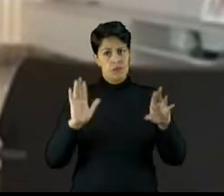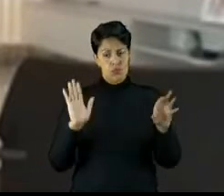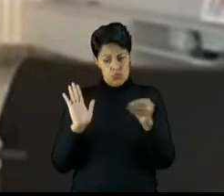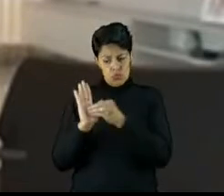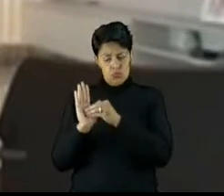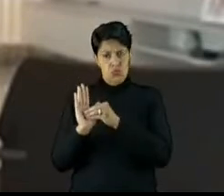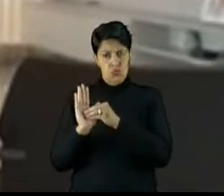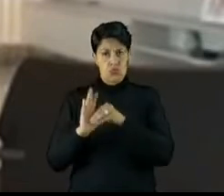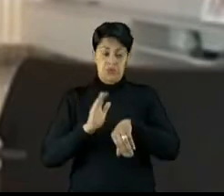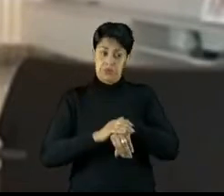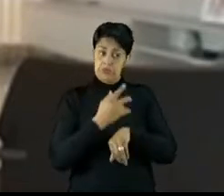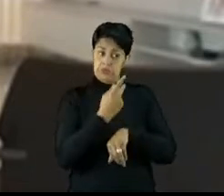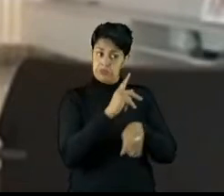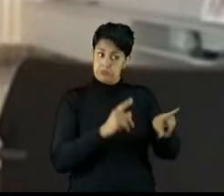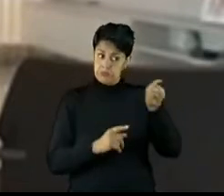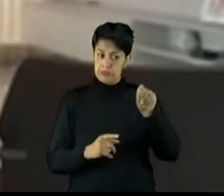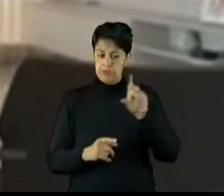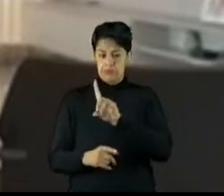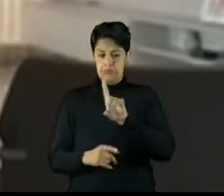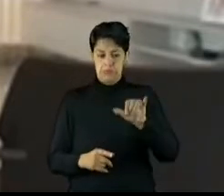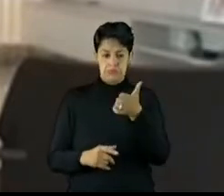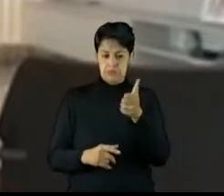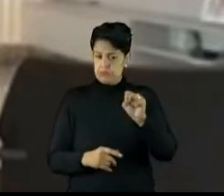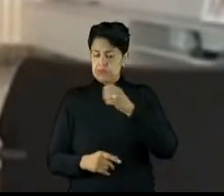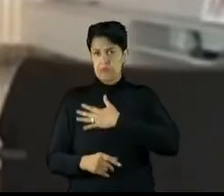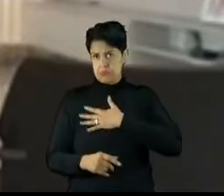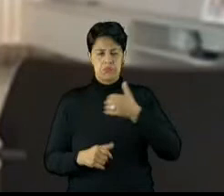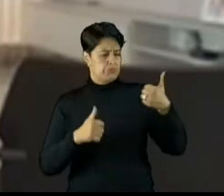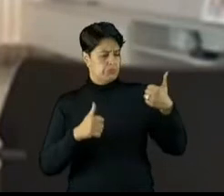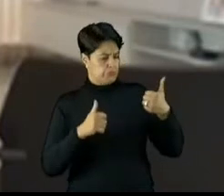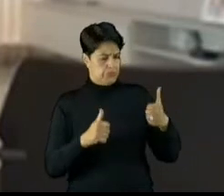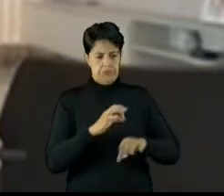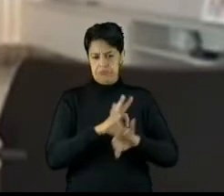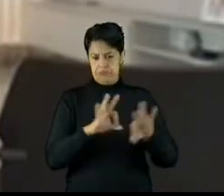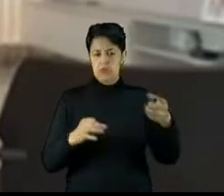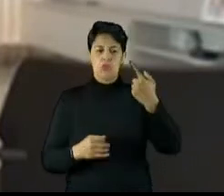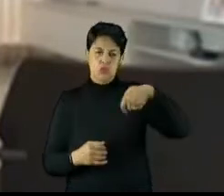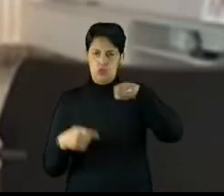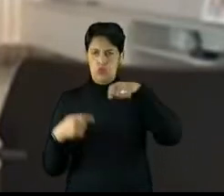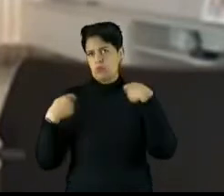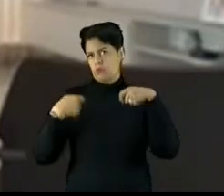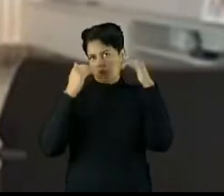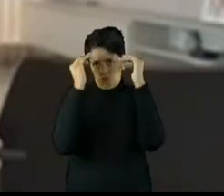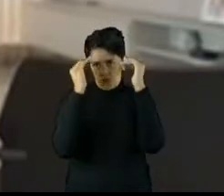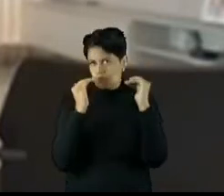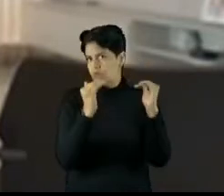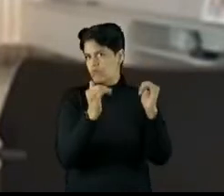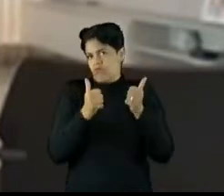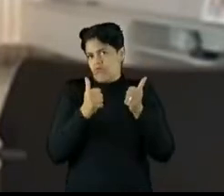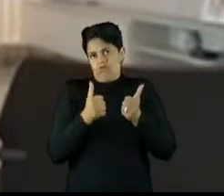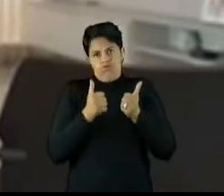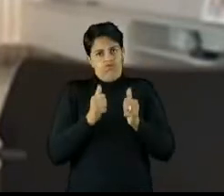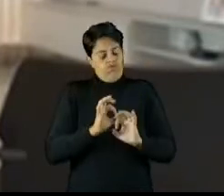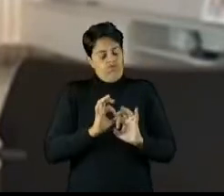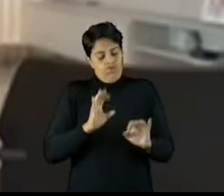elementos adicionais a conta gotas, com a finalidade de o prazo não começar nunca. É, de novo, não estou dizendo que é isso que está acontecendo nesse caso. É,